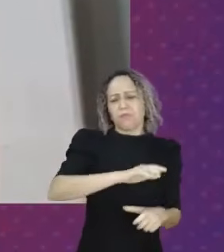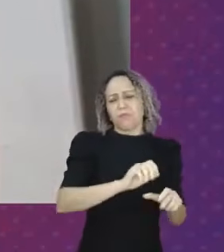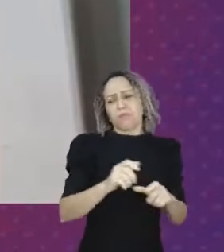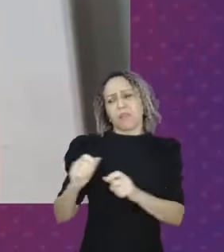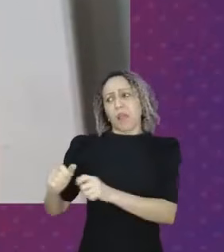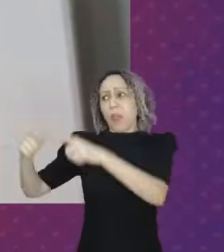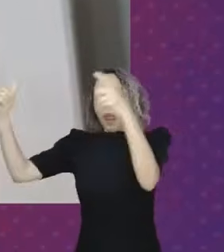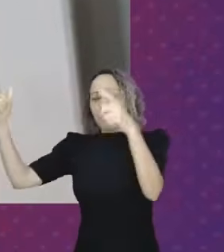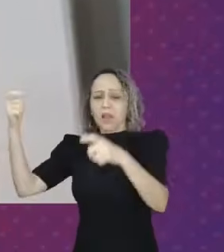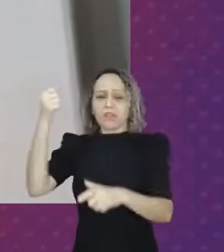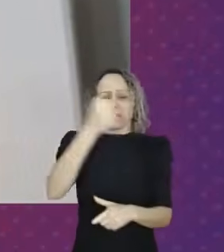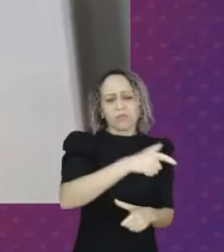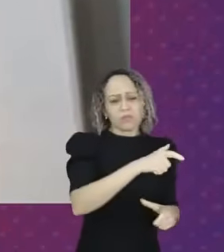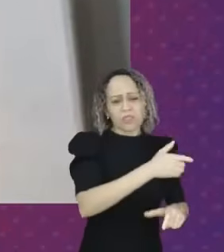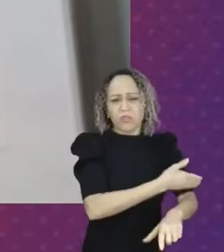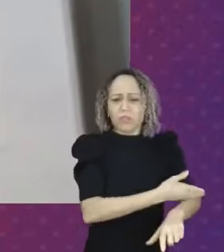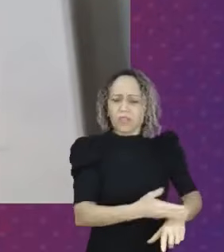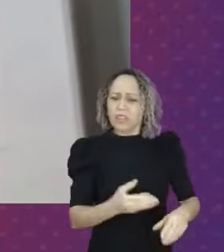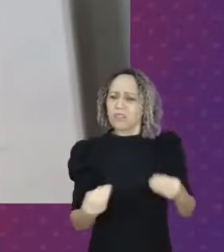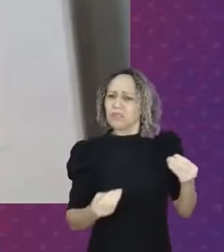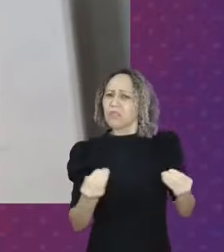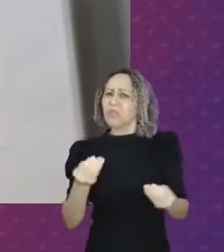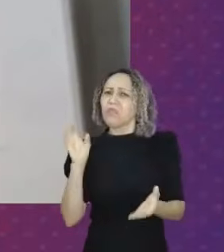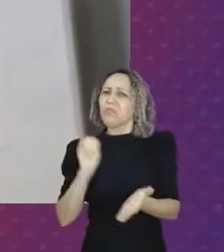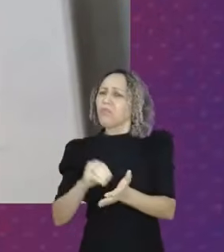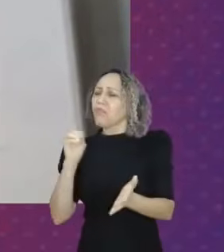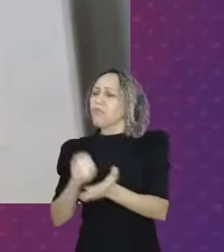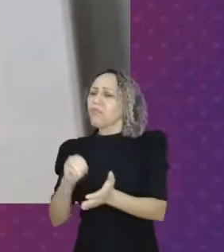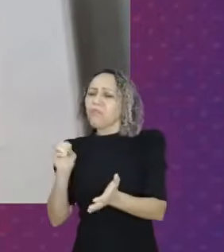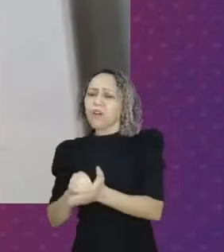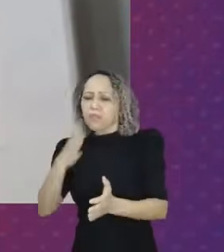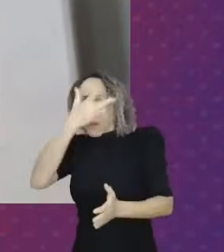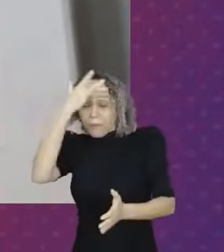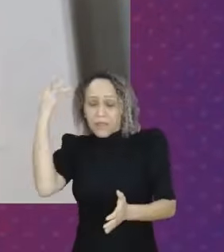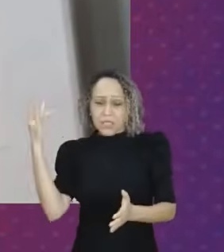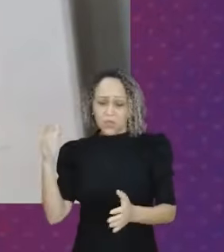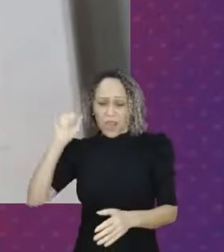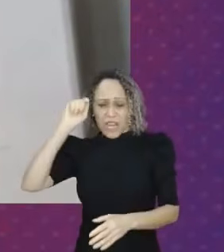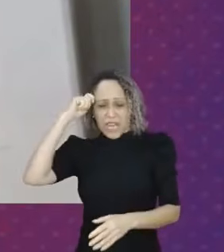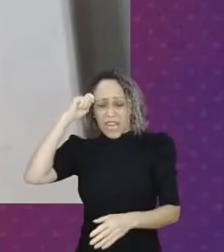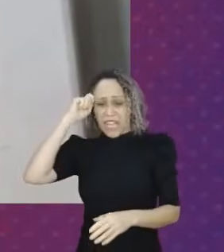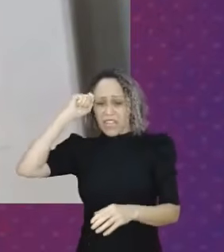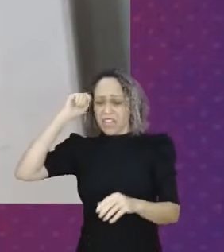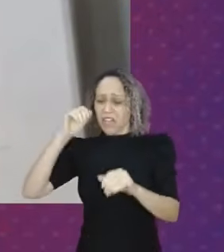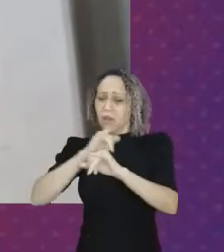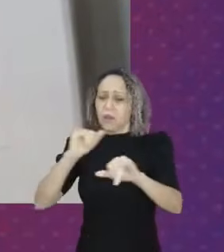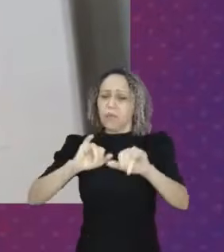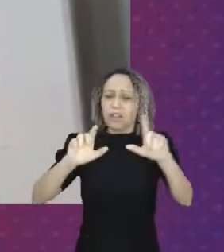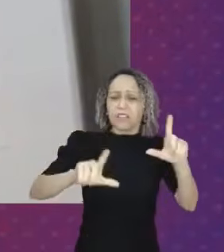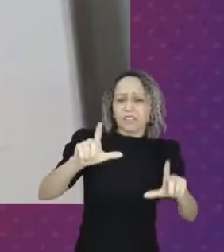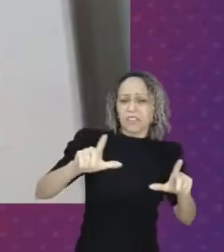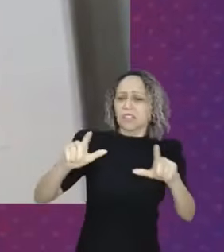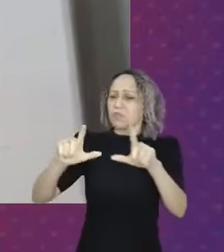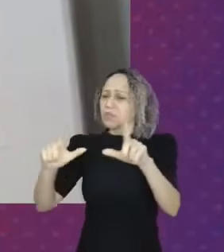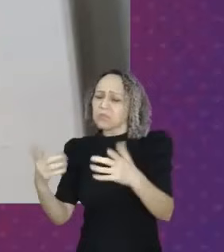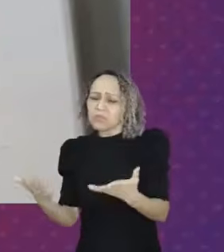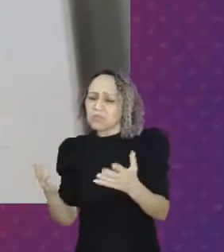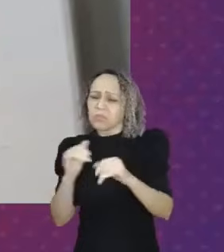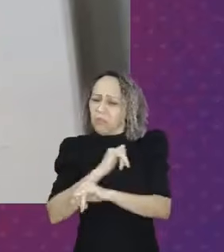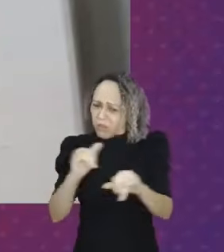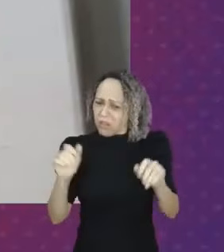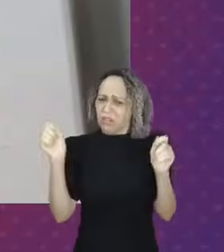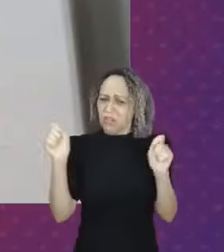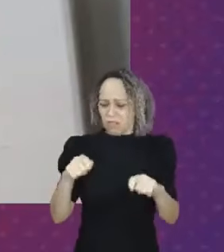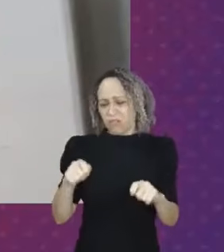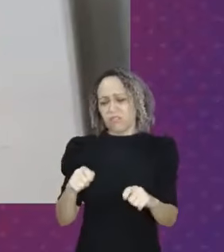aqui em todos os espaços. A população negra tem que aparecer. Assim como ela aparece na contribuição, pagando seus